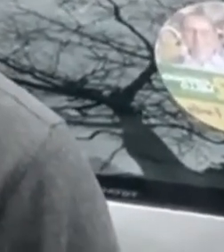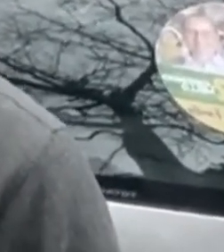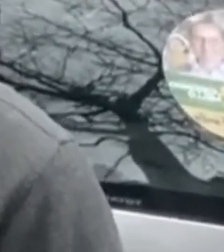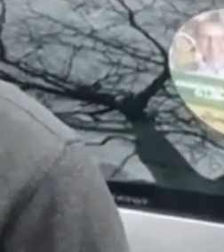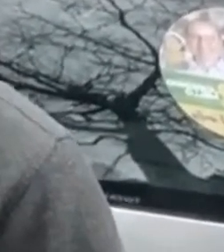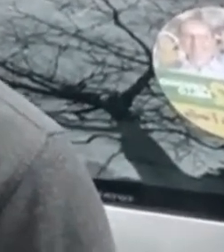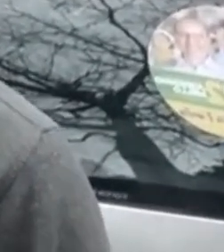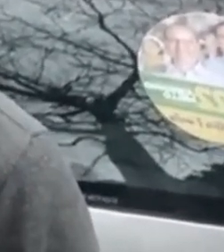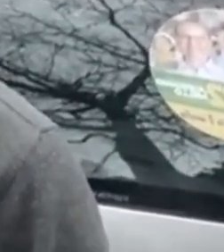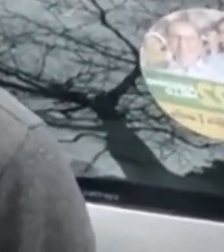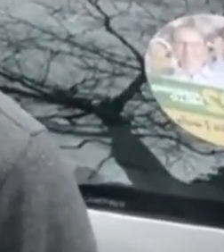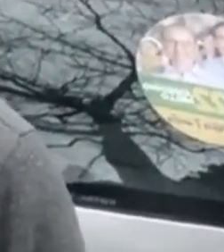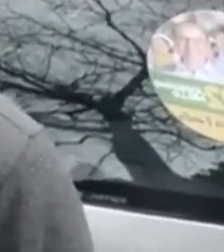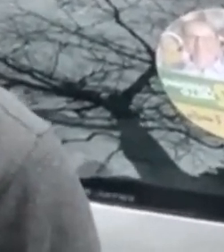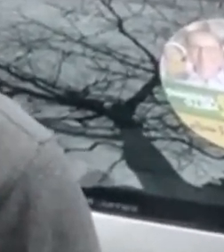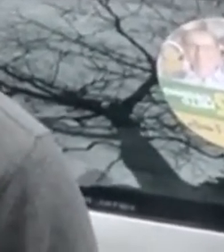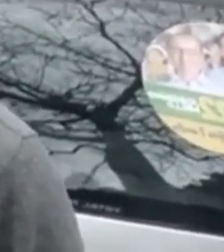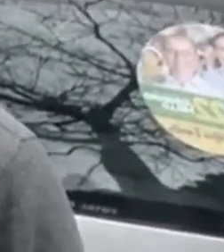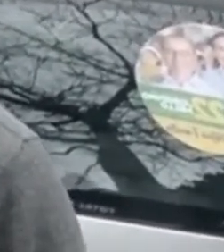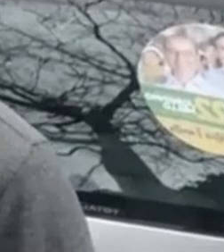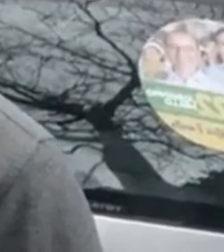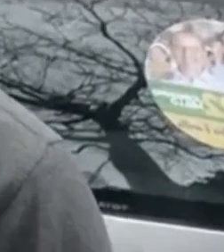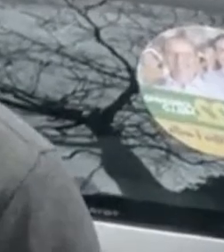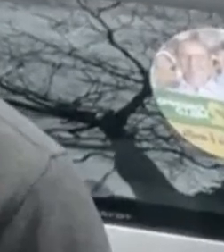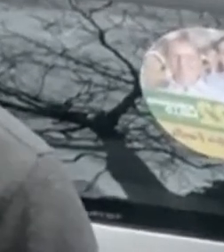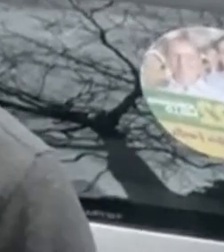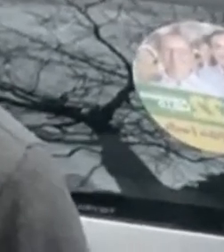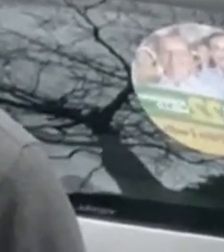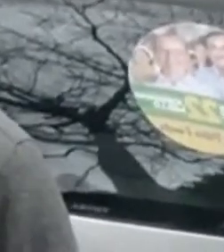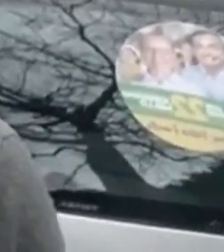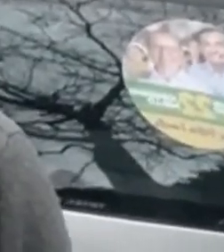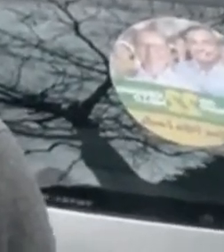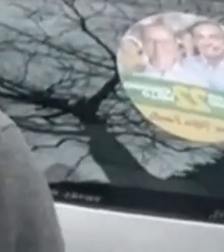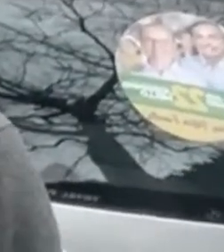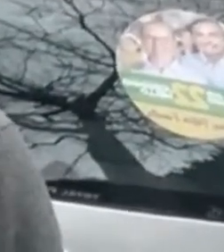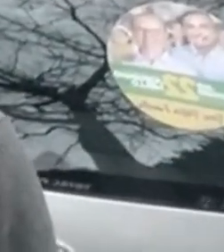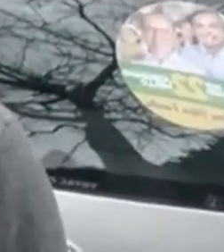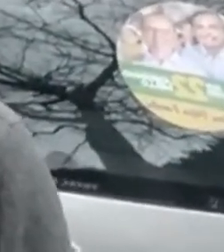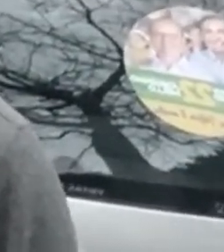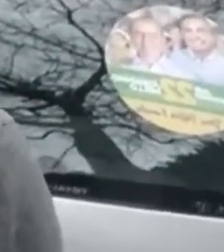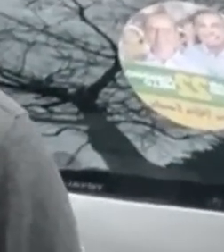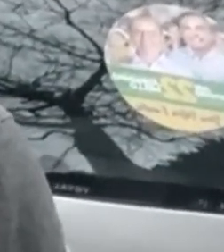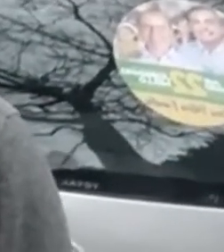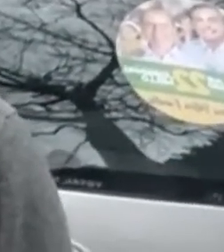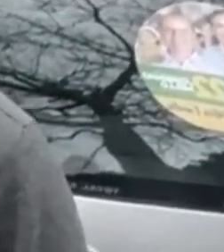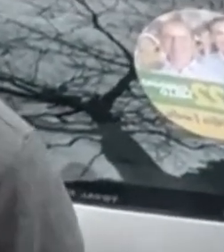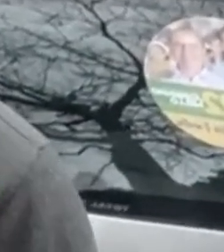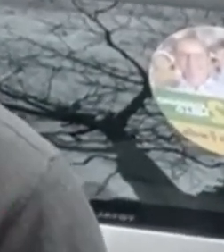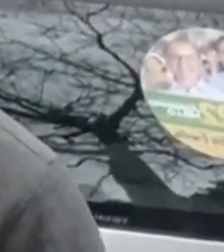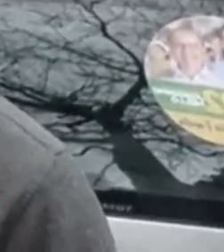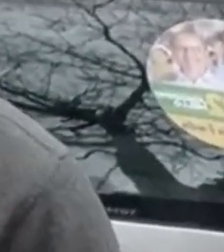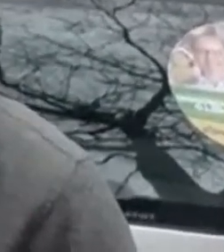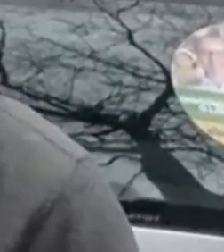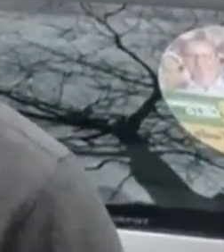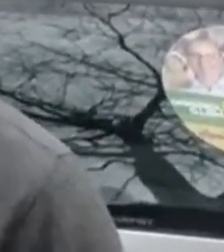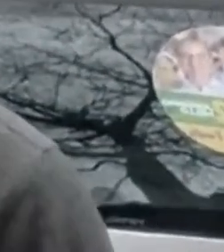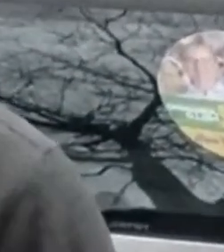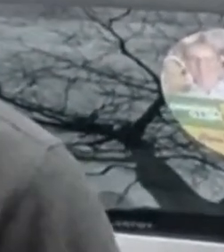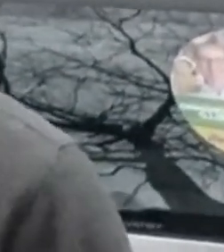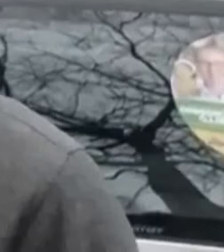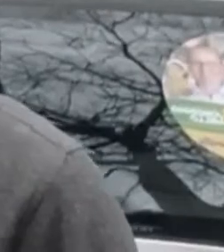providência. Chegue até o governador e se posicione, porque é inadmissível que em escola pública seja